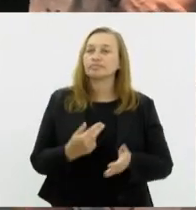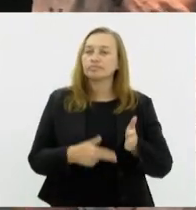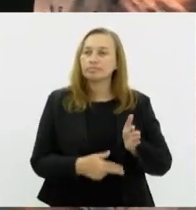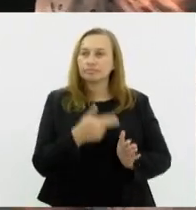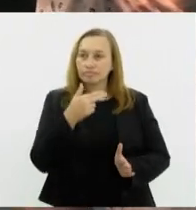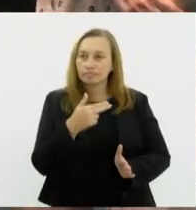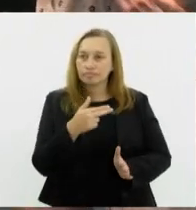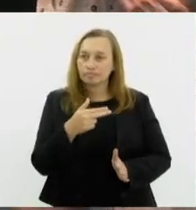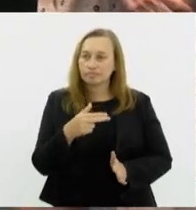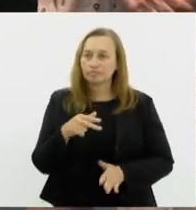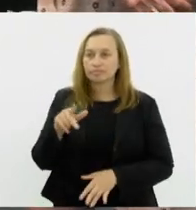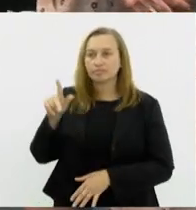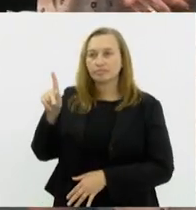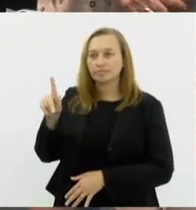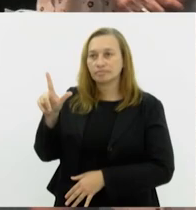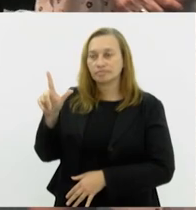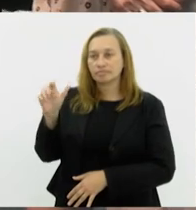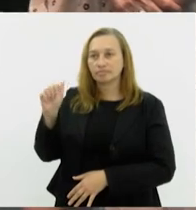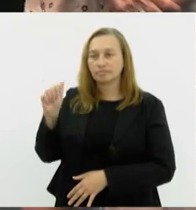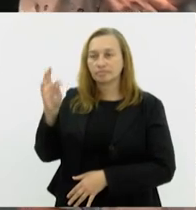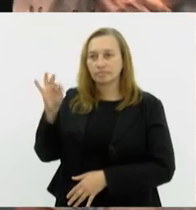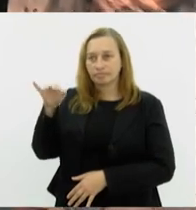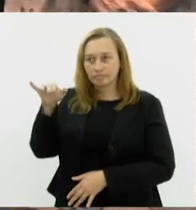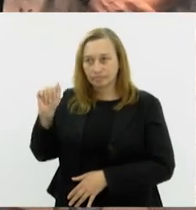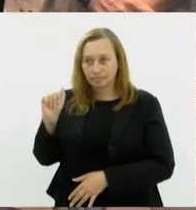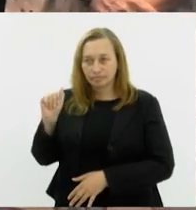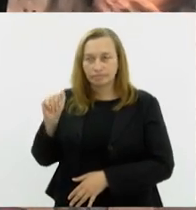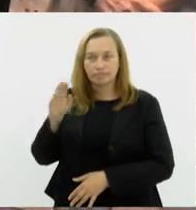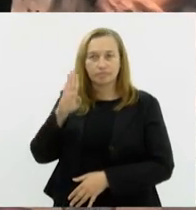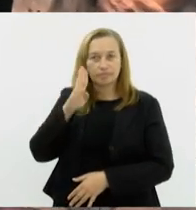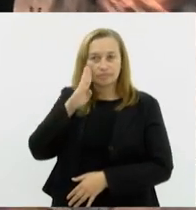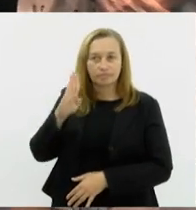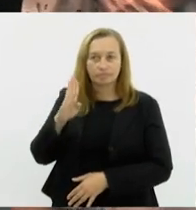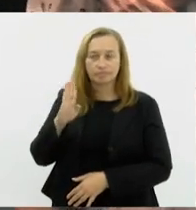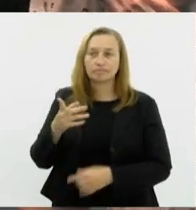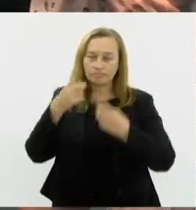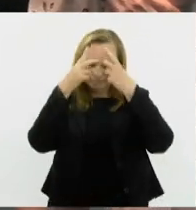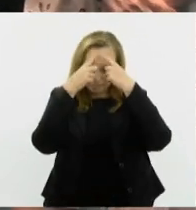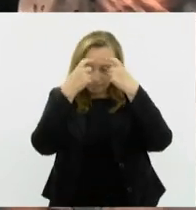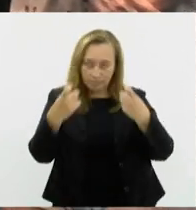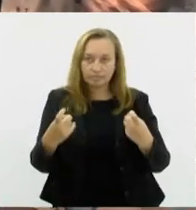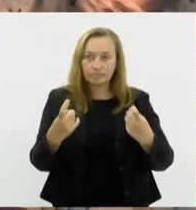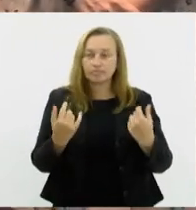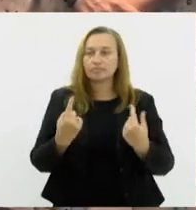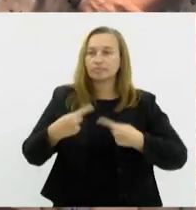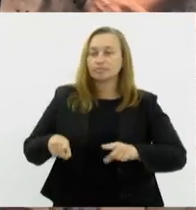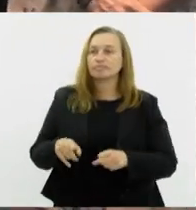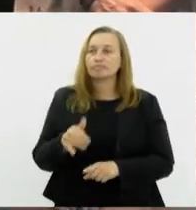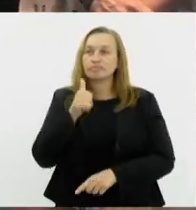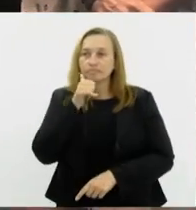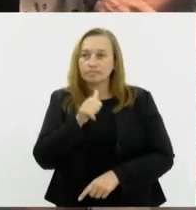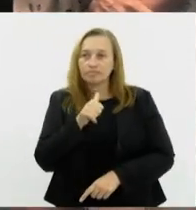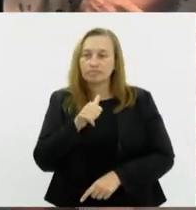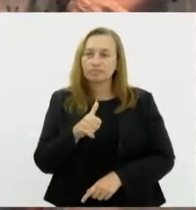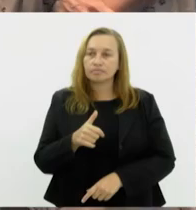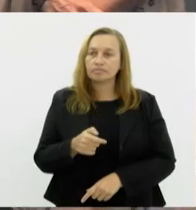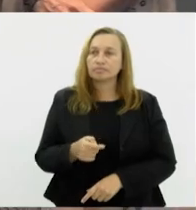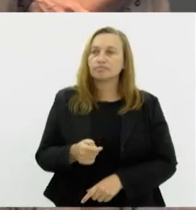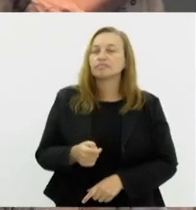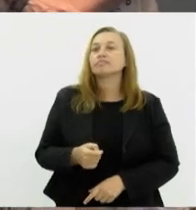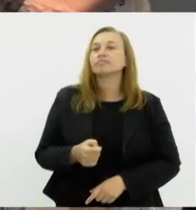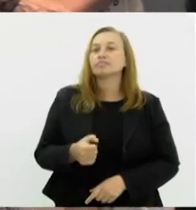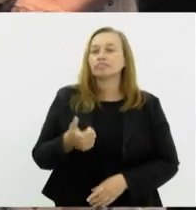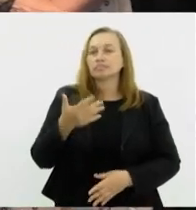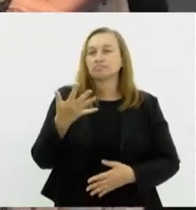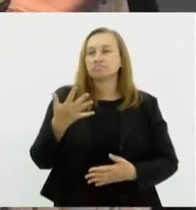cirurgias plásticas reparadoras, em especial no caso de violência contra a mulher, fica com pouca transparência e a